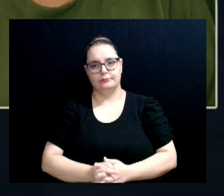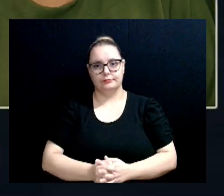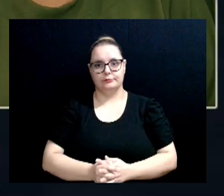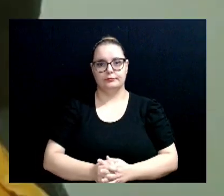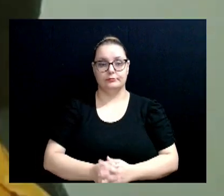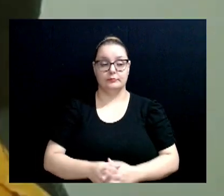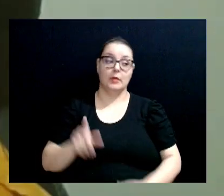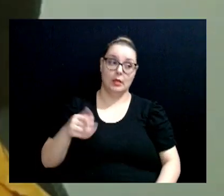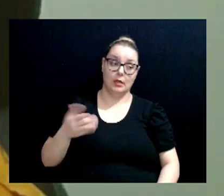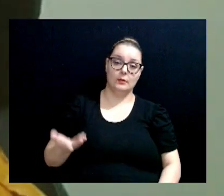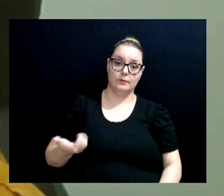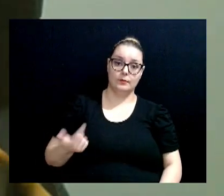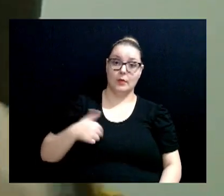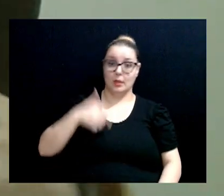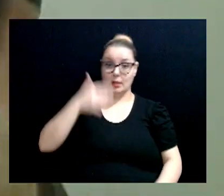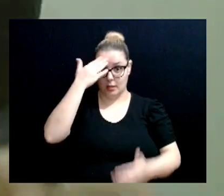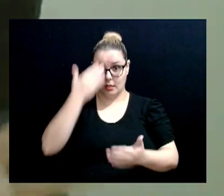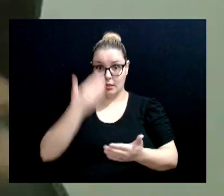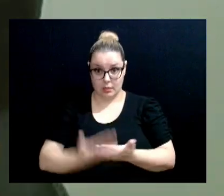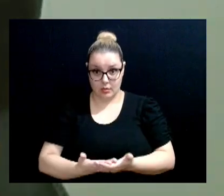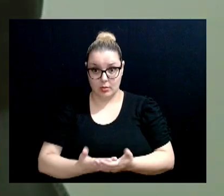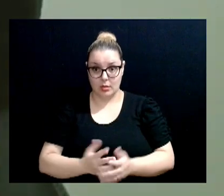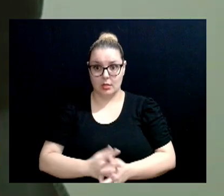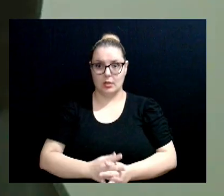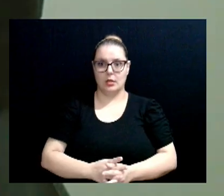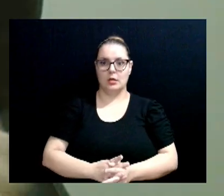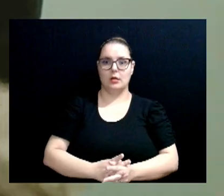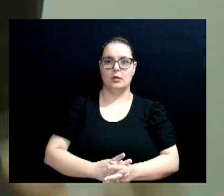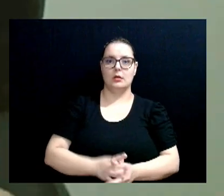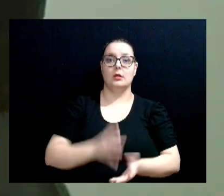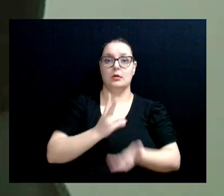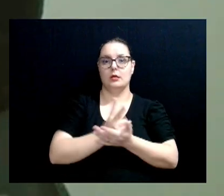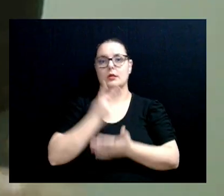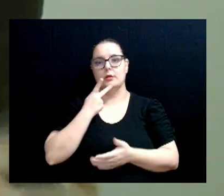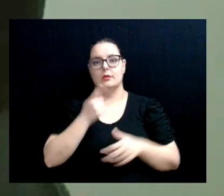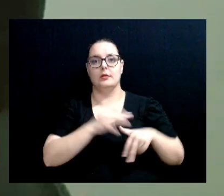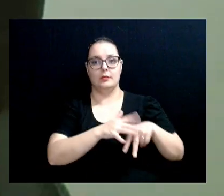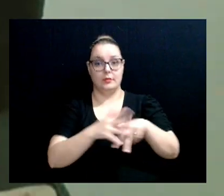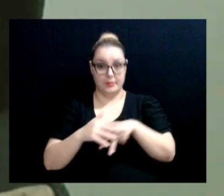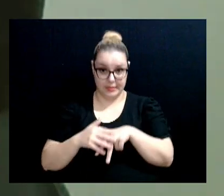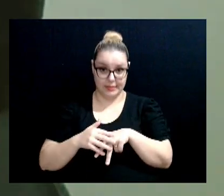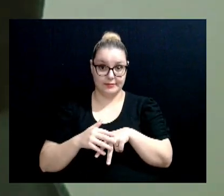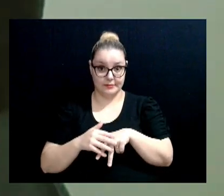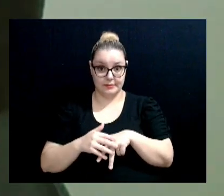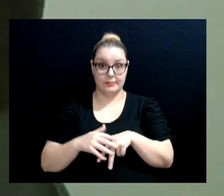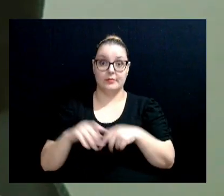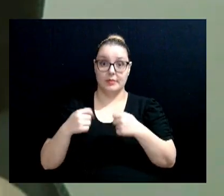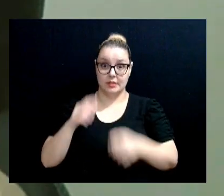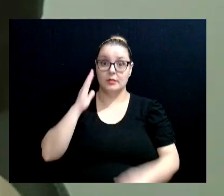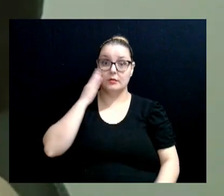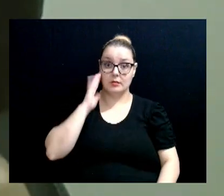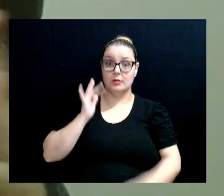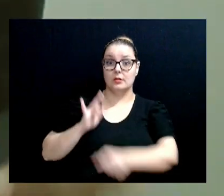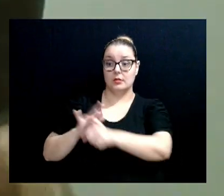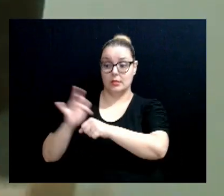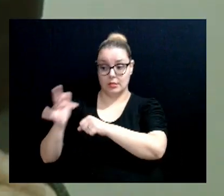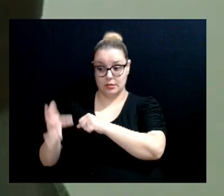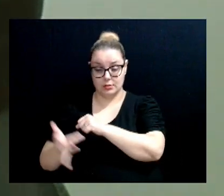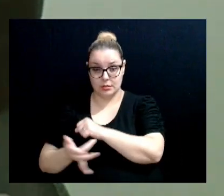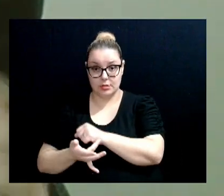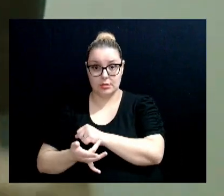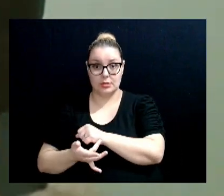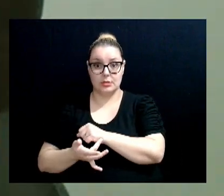Eu acredito, né? Eu sempre falo para as minhas pacientes, a gente tem que entender que as redes sociais elas